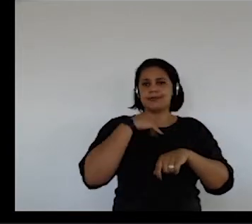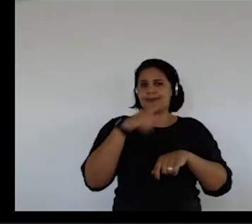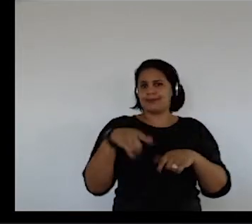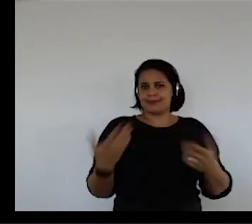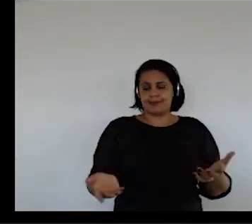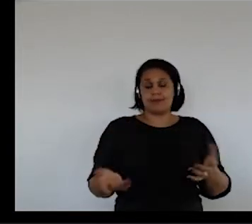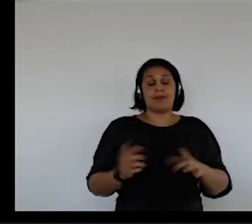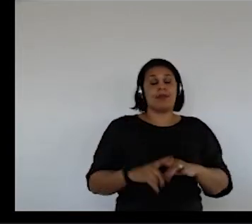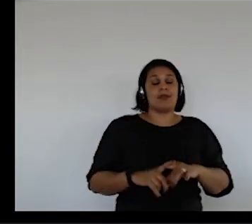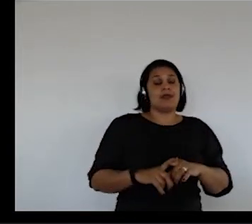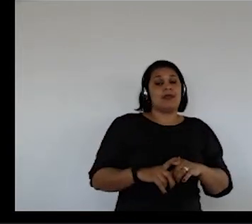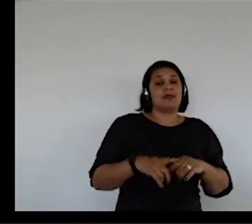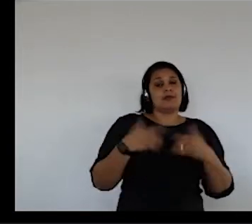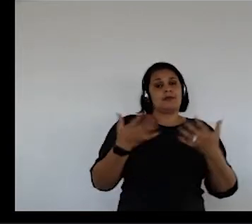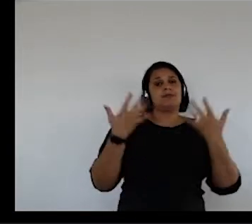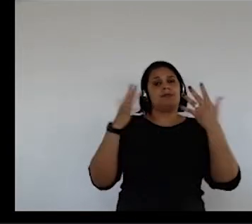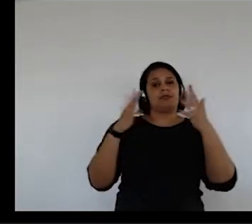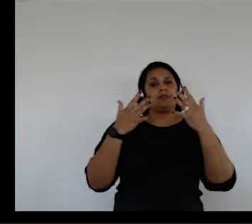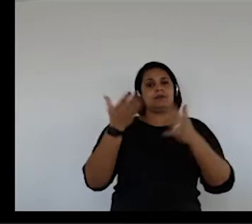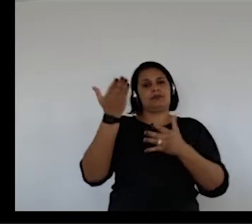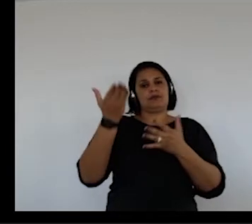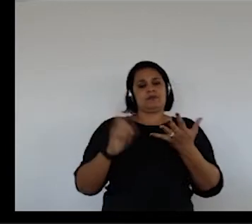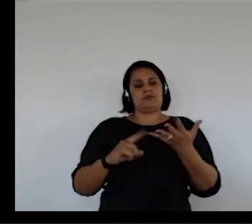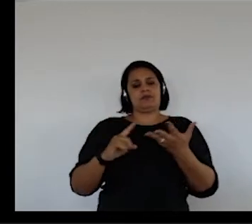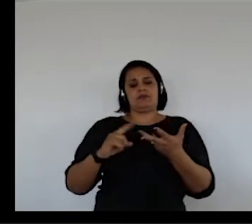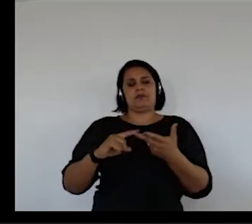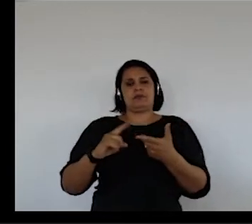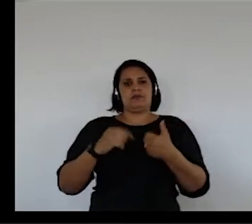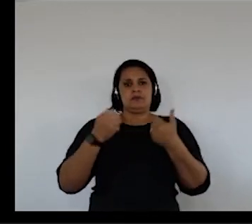Então, Dani, parabéns pelas colocações.